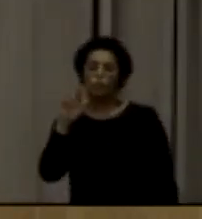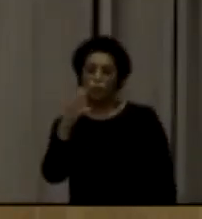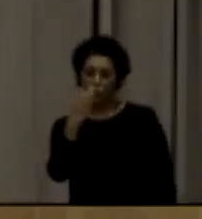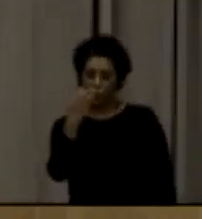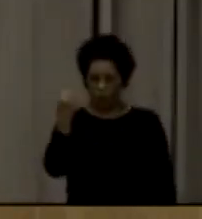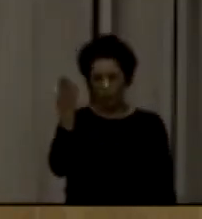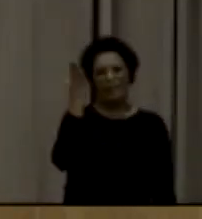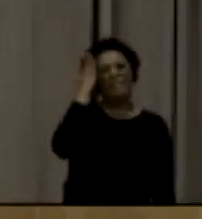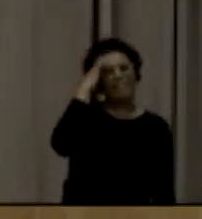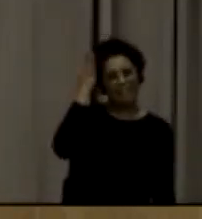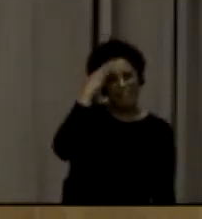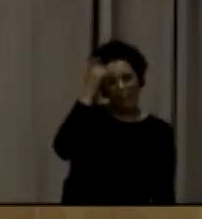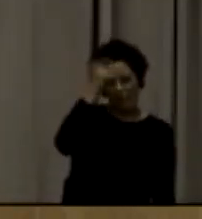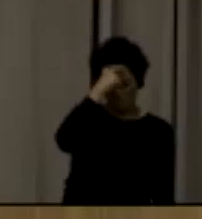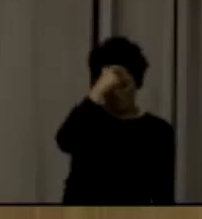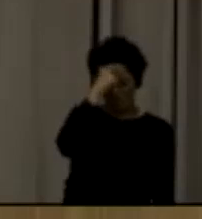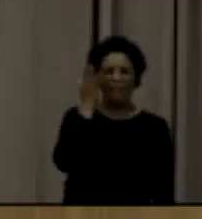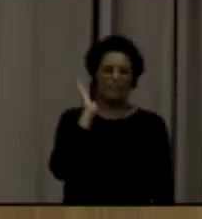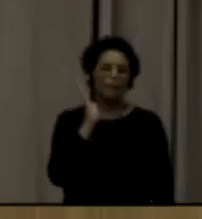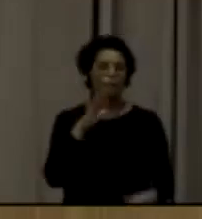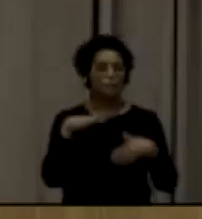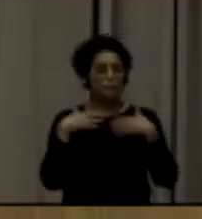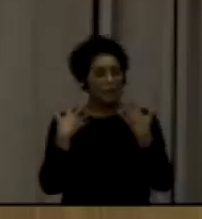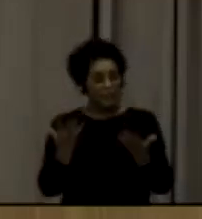né? Então,